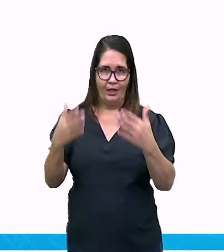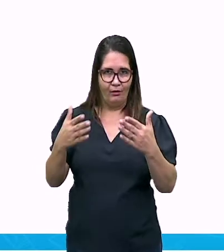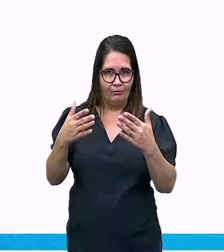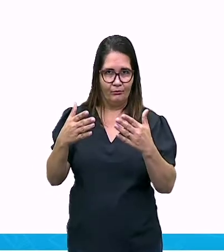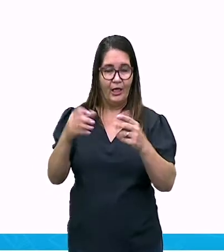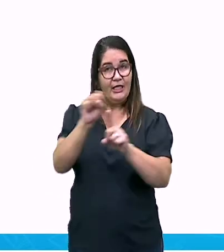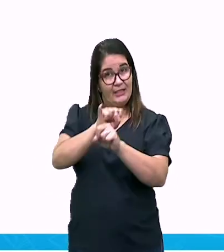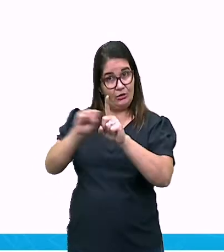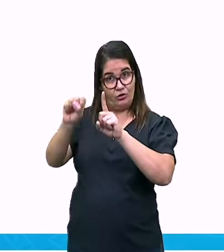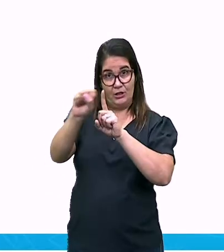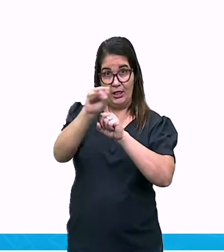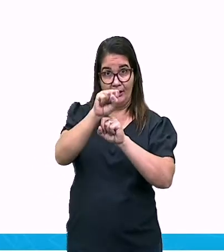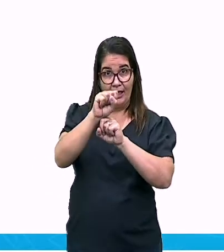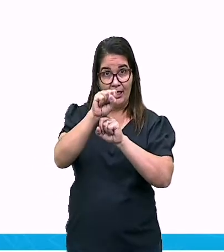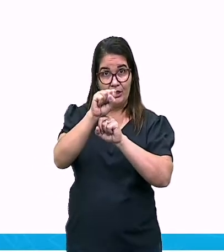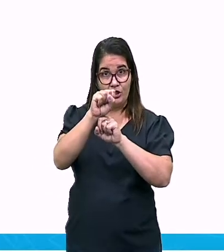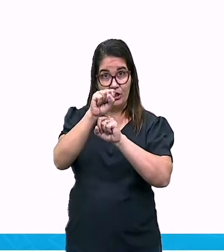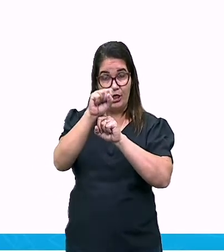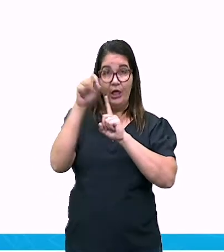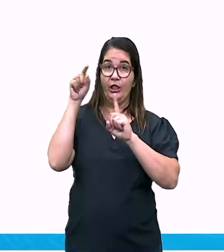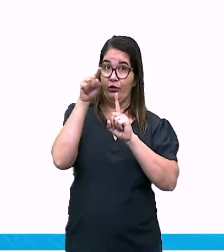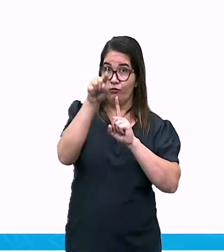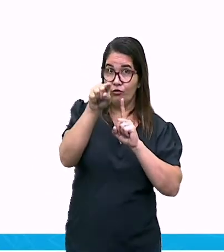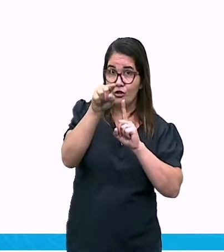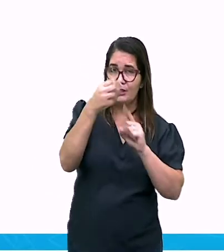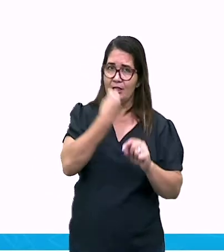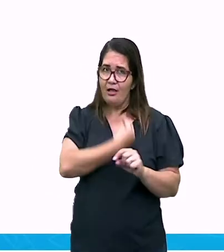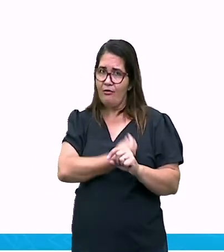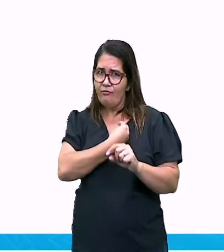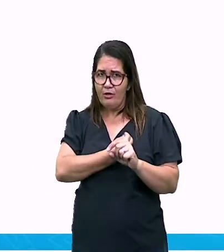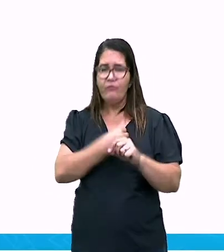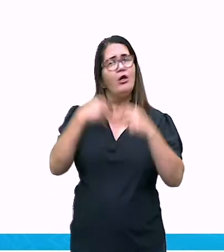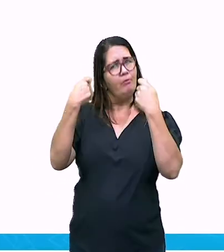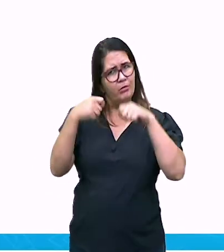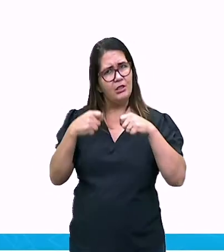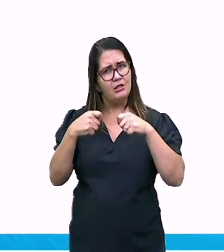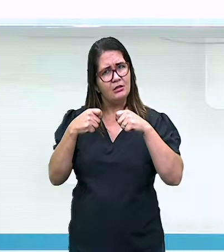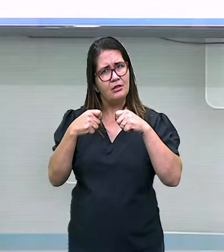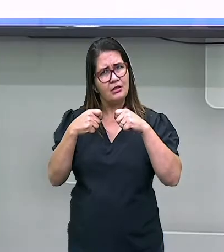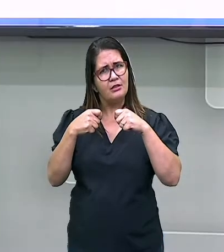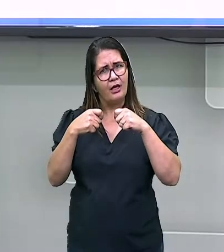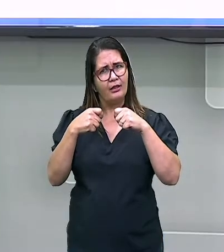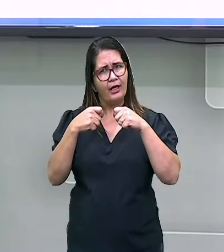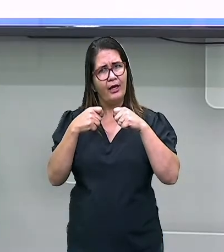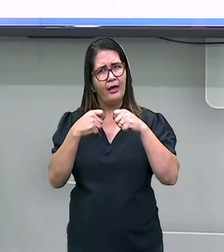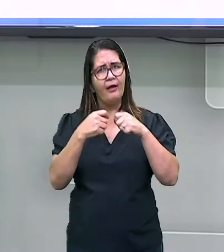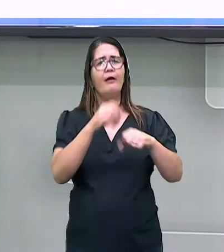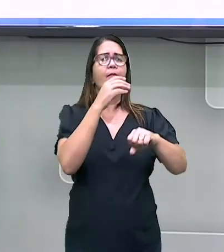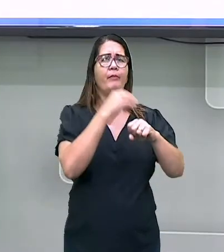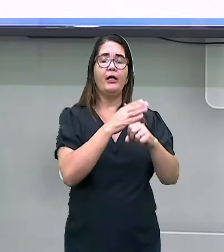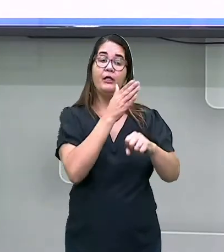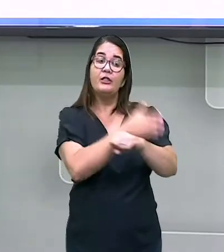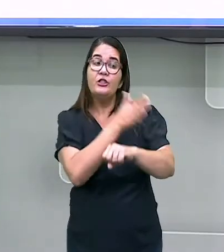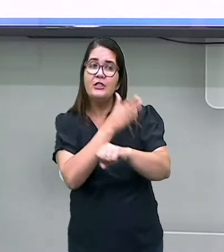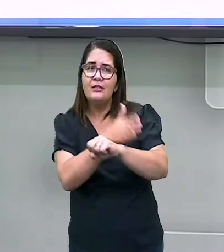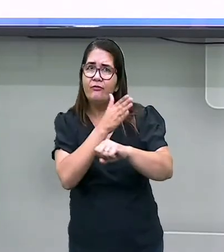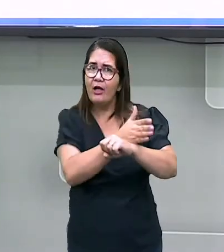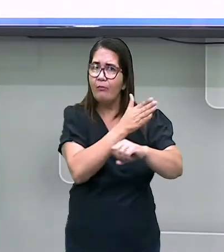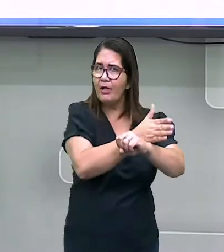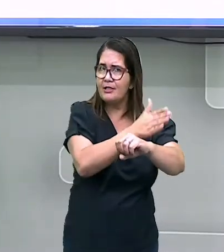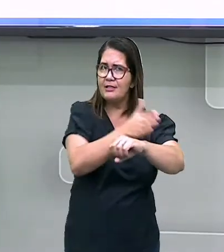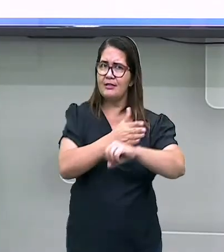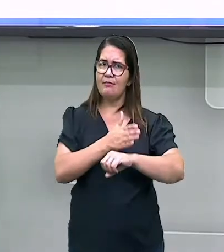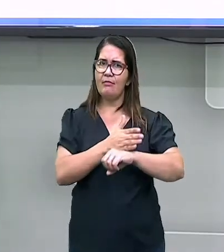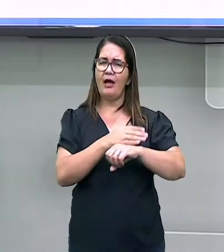dessa sociedade, né, dentro desse município, participar de uma escola, estar estudando, vendo ali o